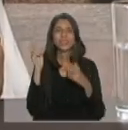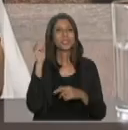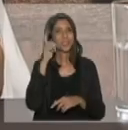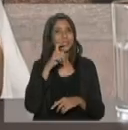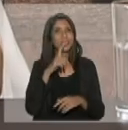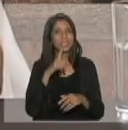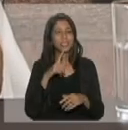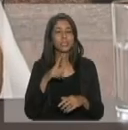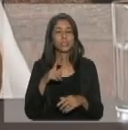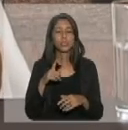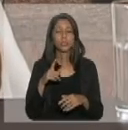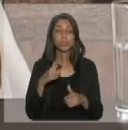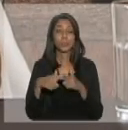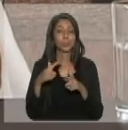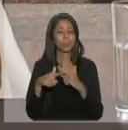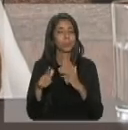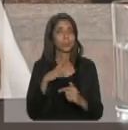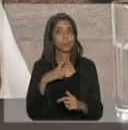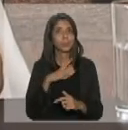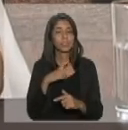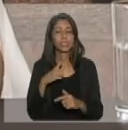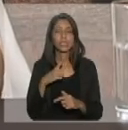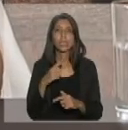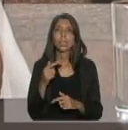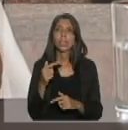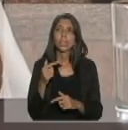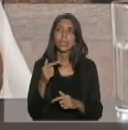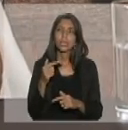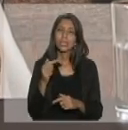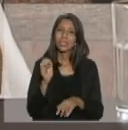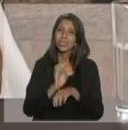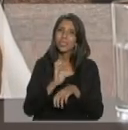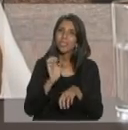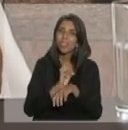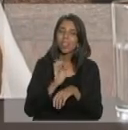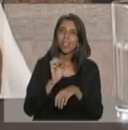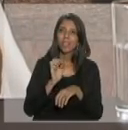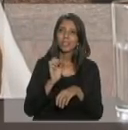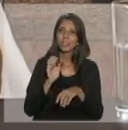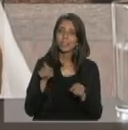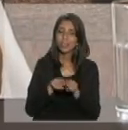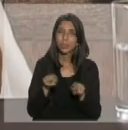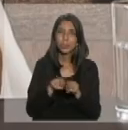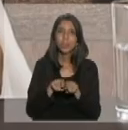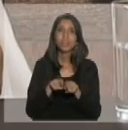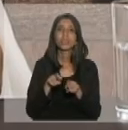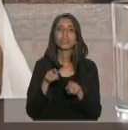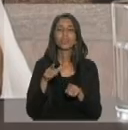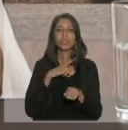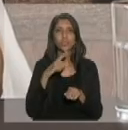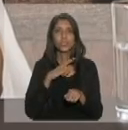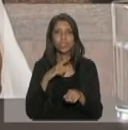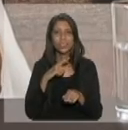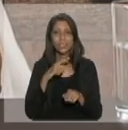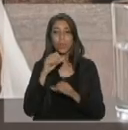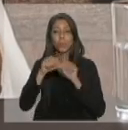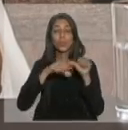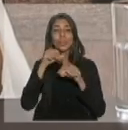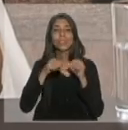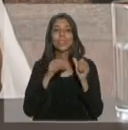muito difícil. E estava assim, o Estado estava passando também para a